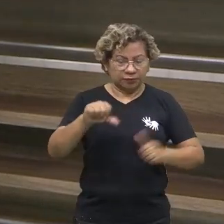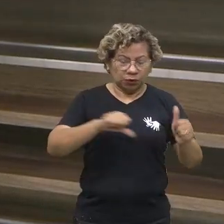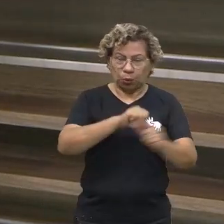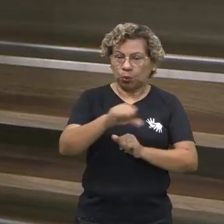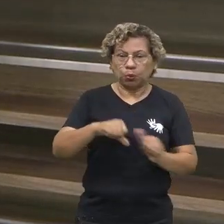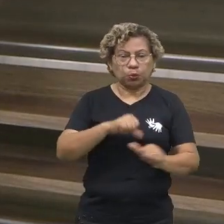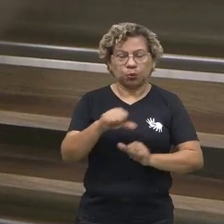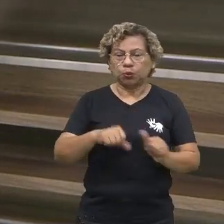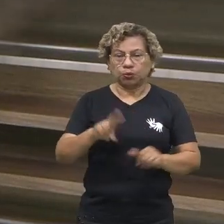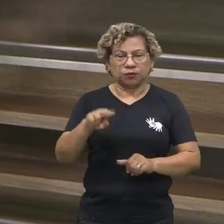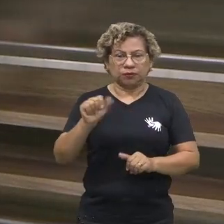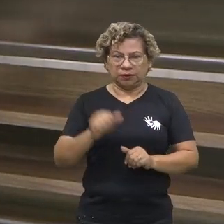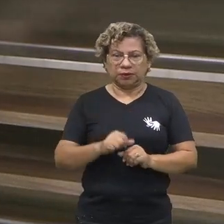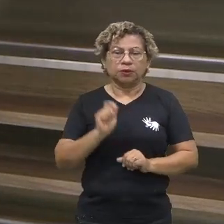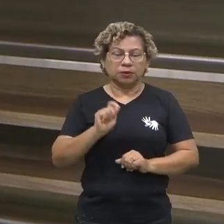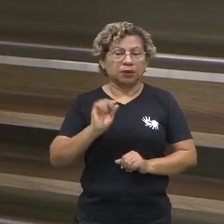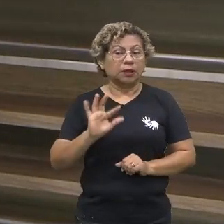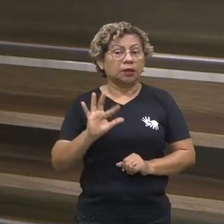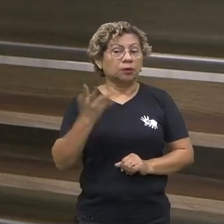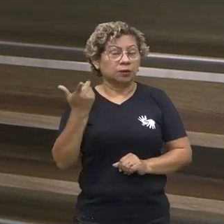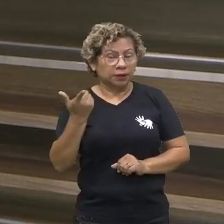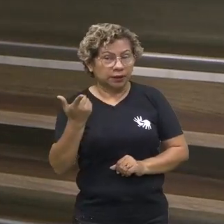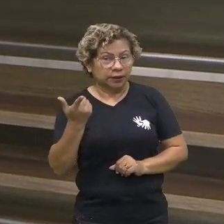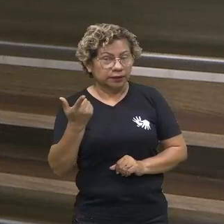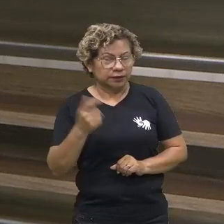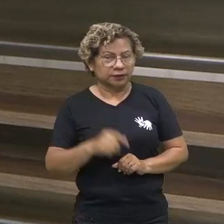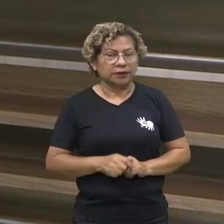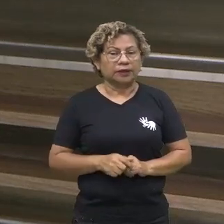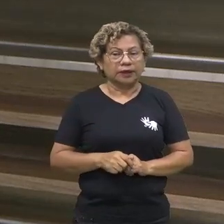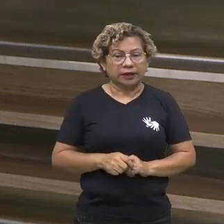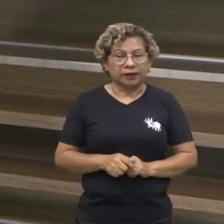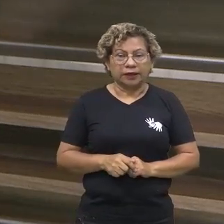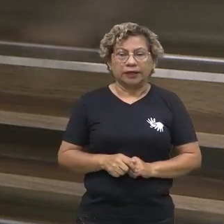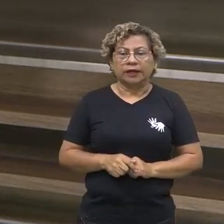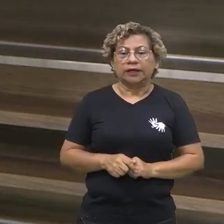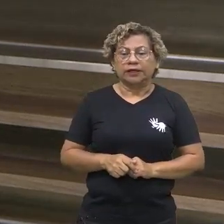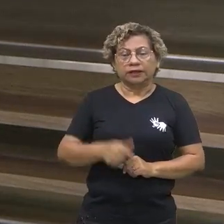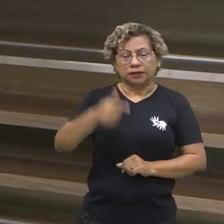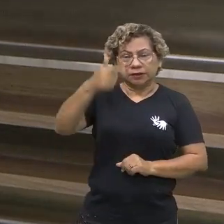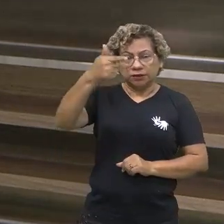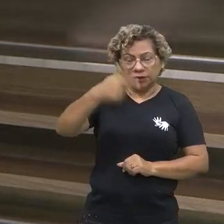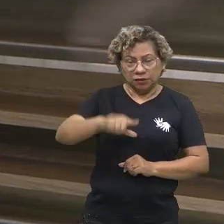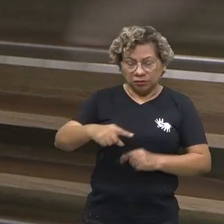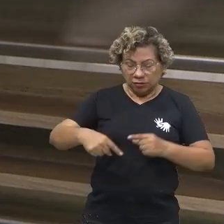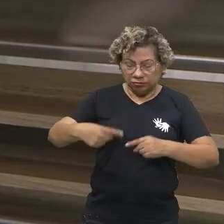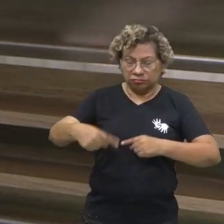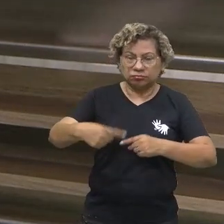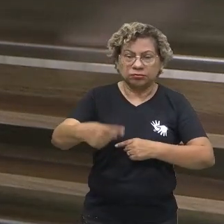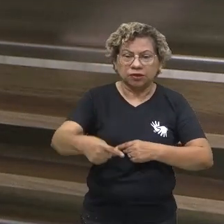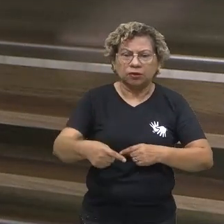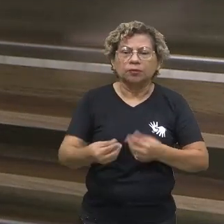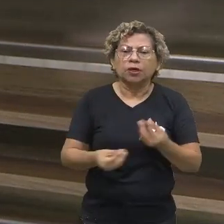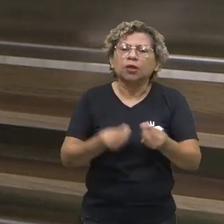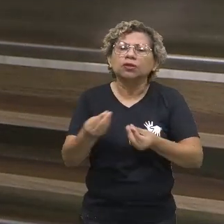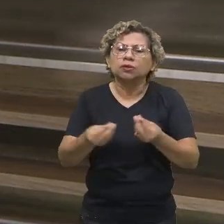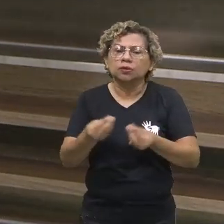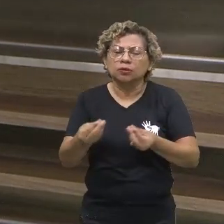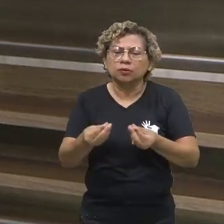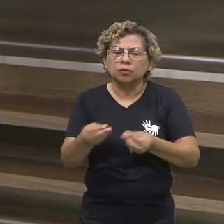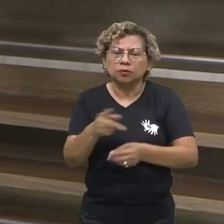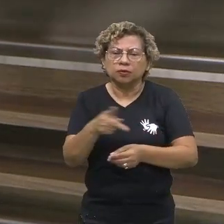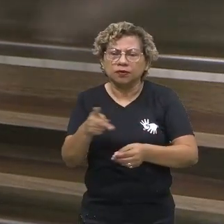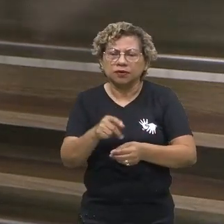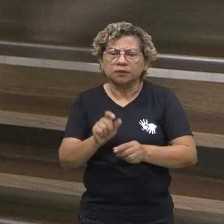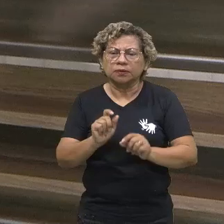mudanças. O que acontece com ele? Ele é ressignificado através dos tempos. Como assim, professora?